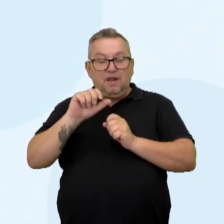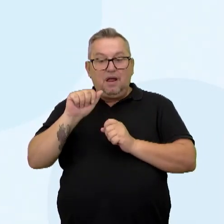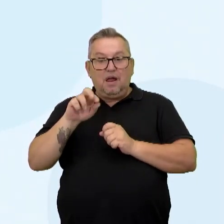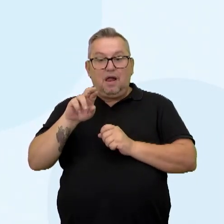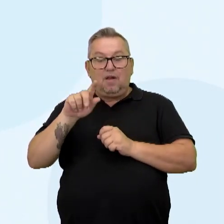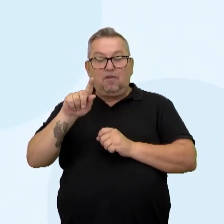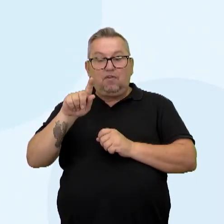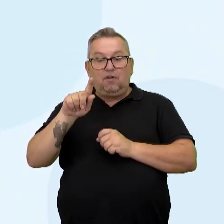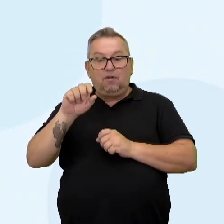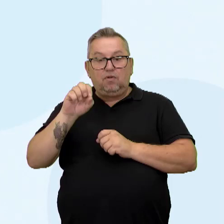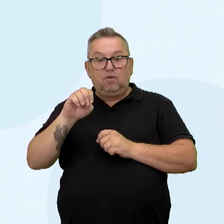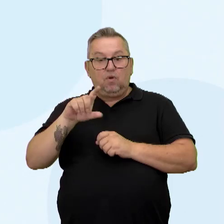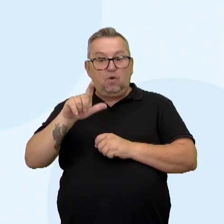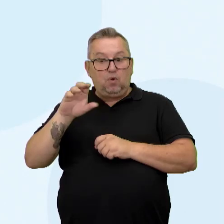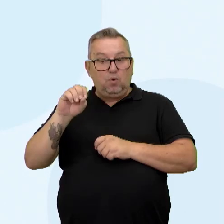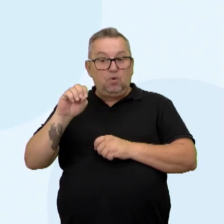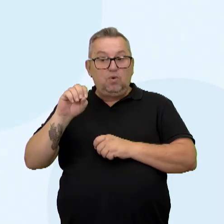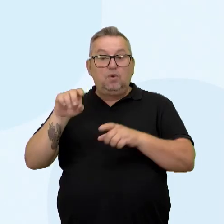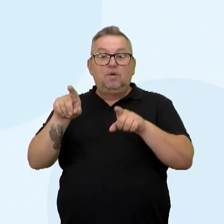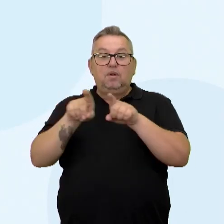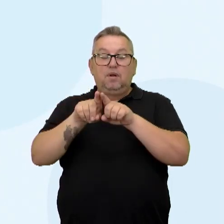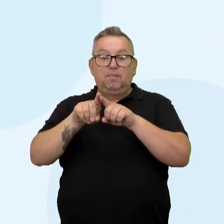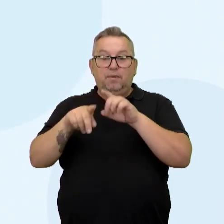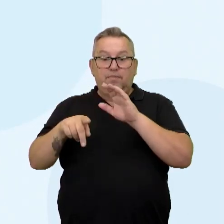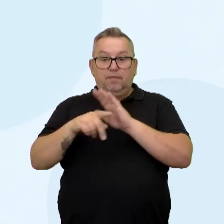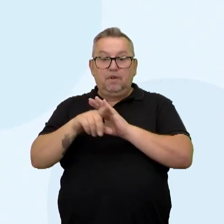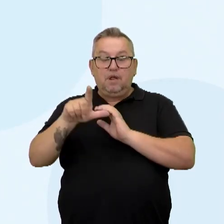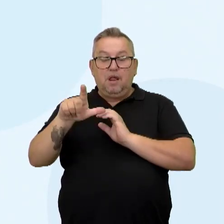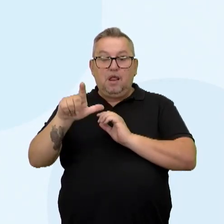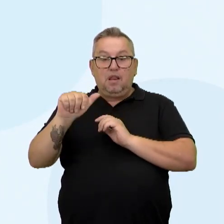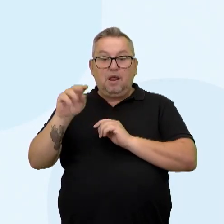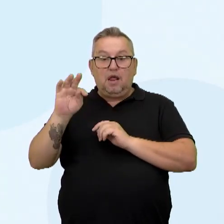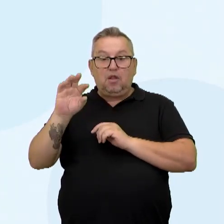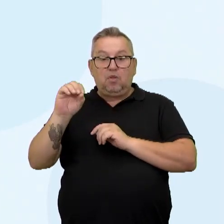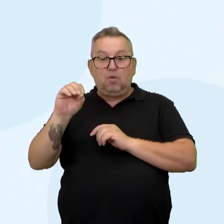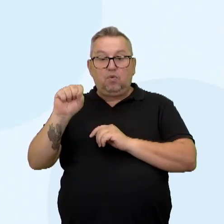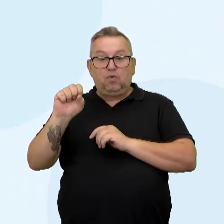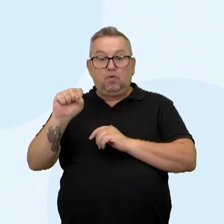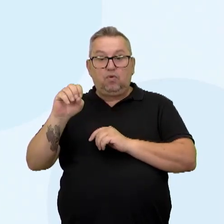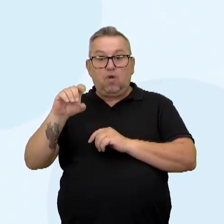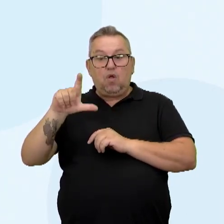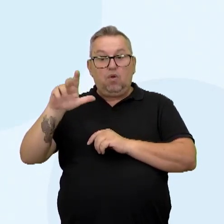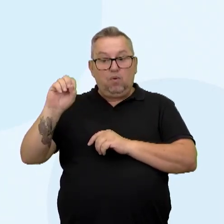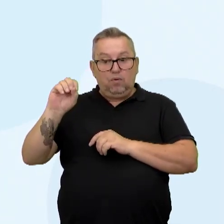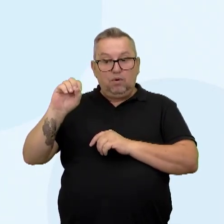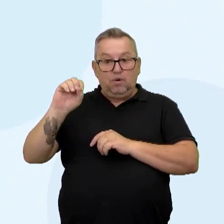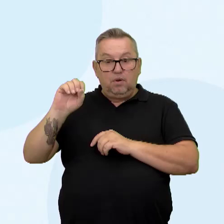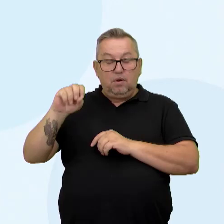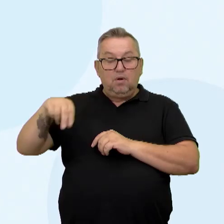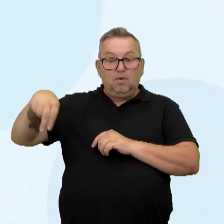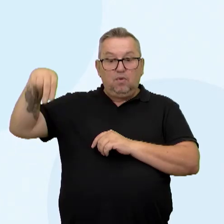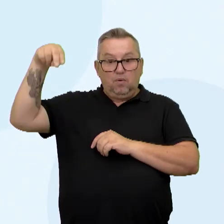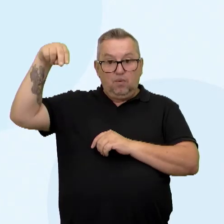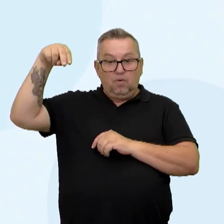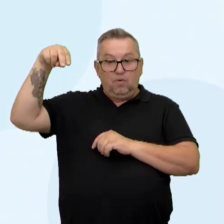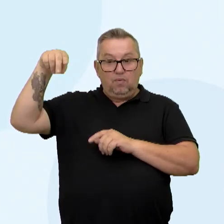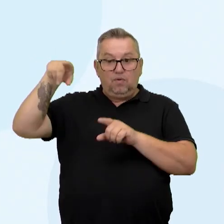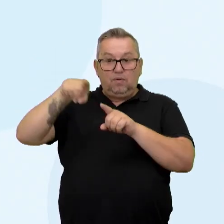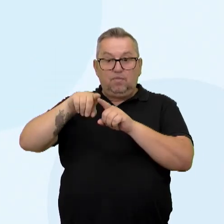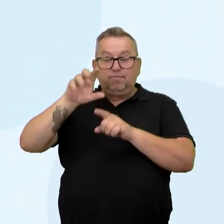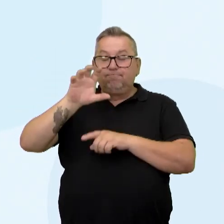argissolo e principalmente no latossolo, aí que está principalmente na região norte, está distribuído na